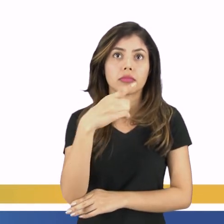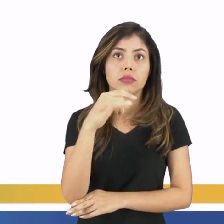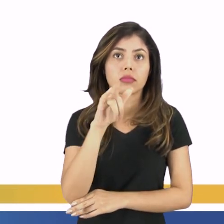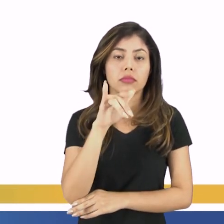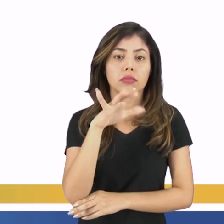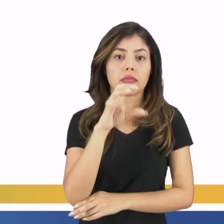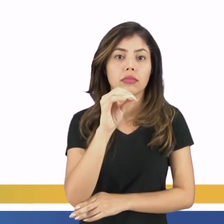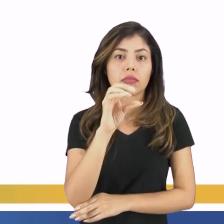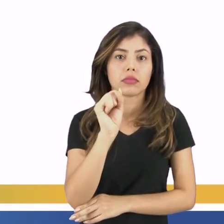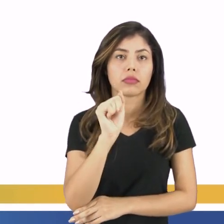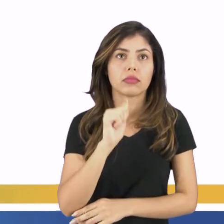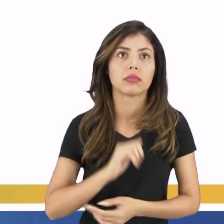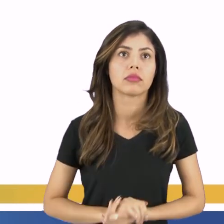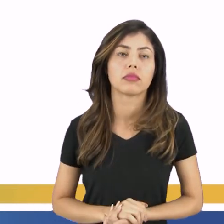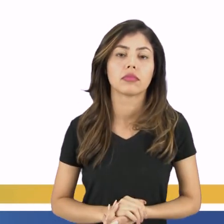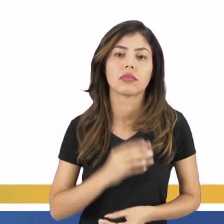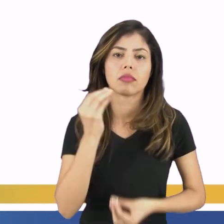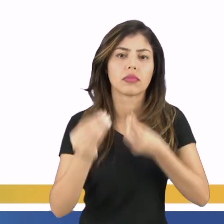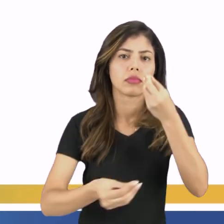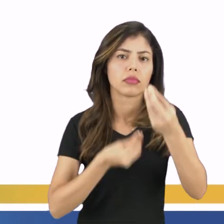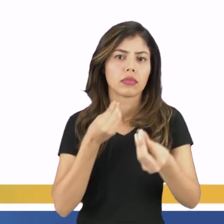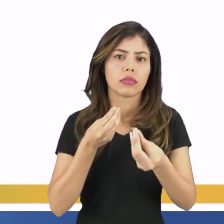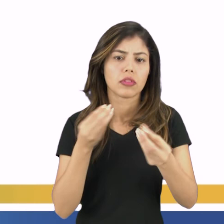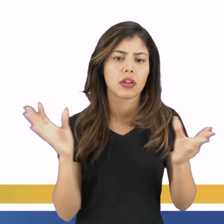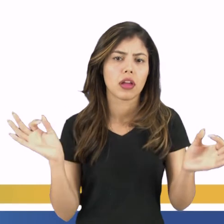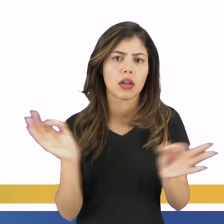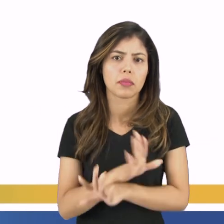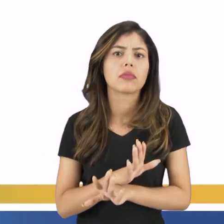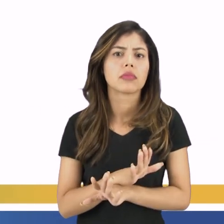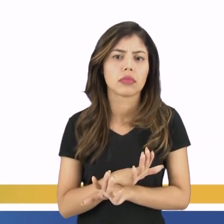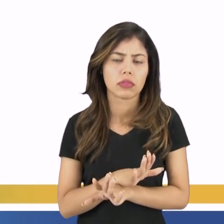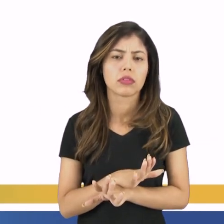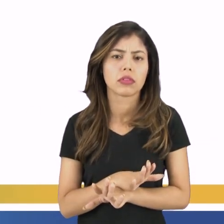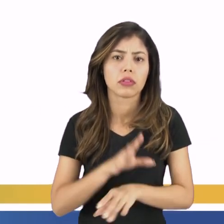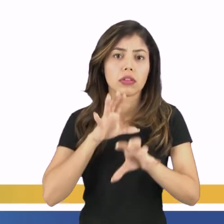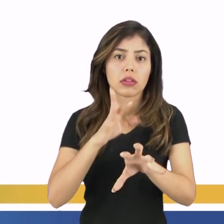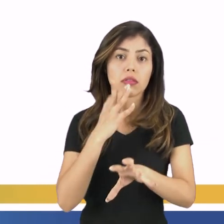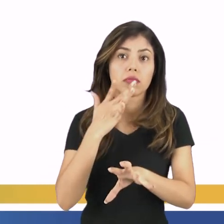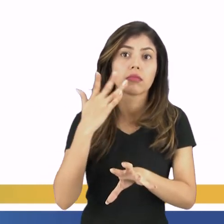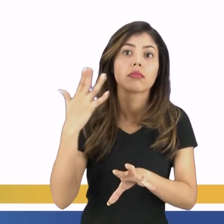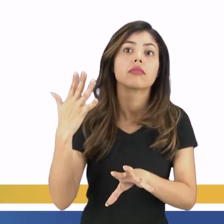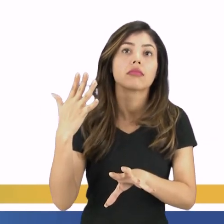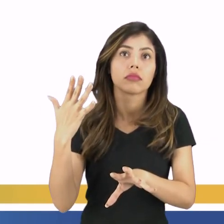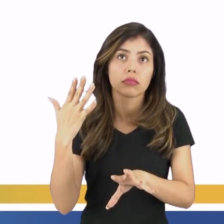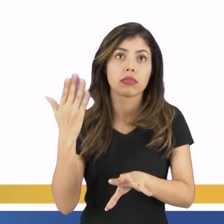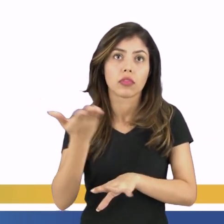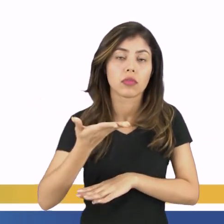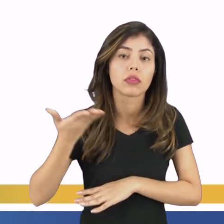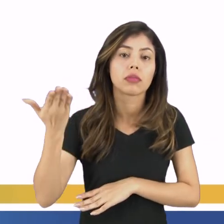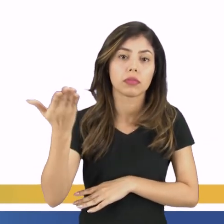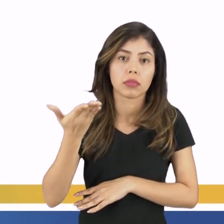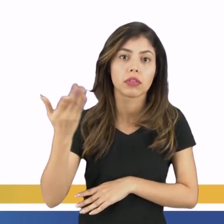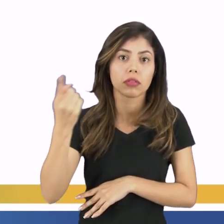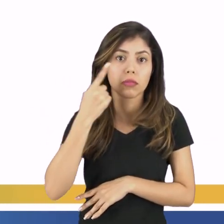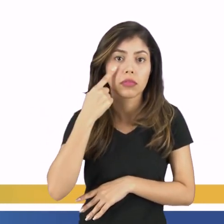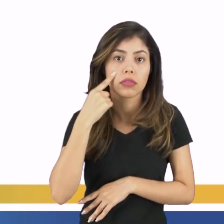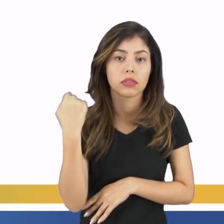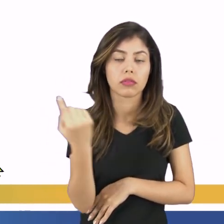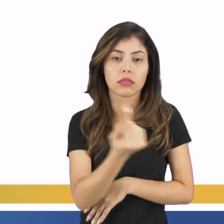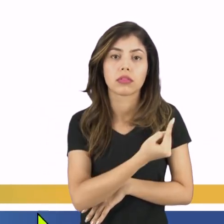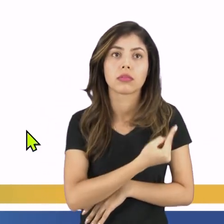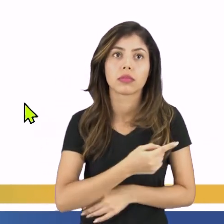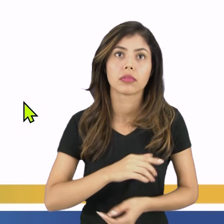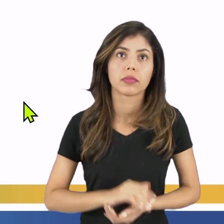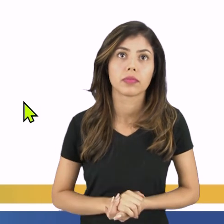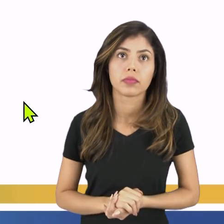de um ácido. Então, como que a gente vai neutralizar esse odor? Com uma base, como a gente viu, através da reação